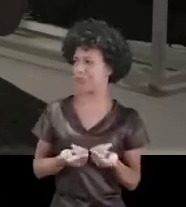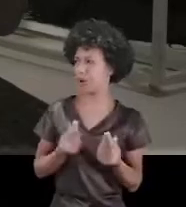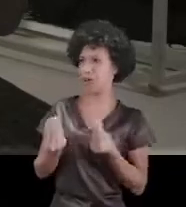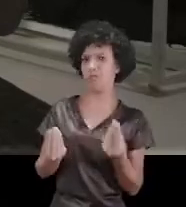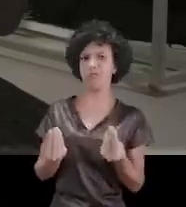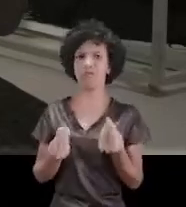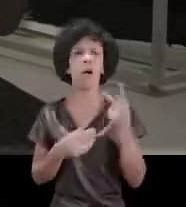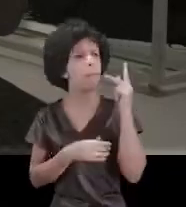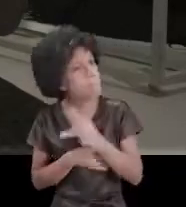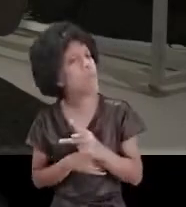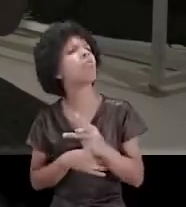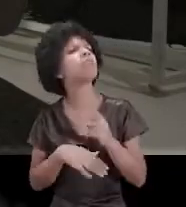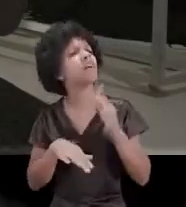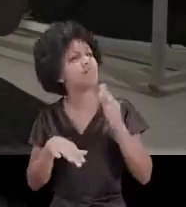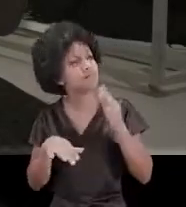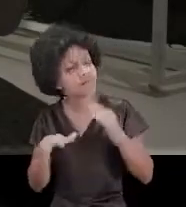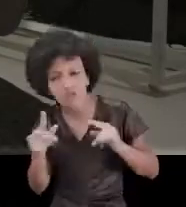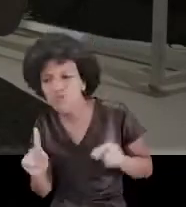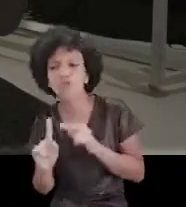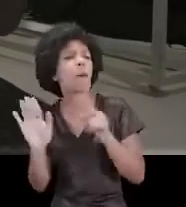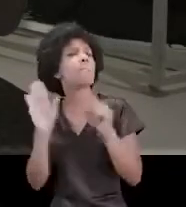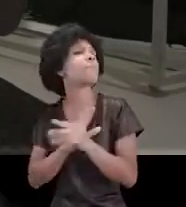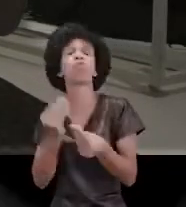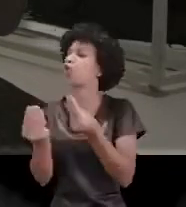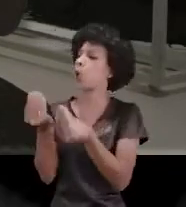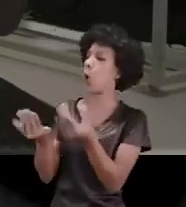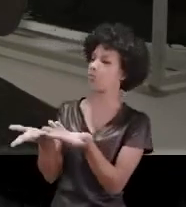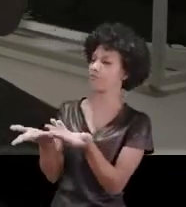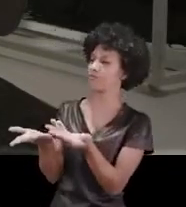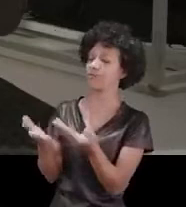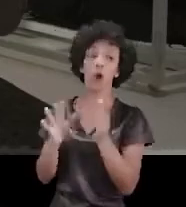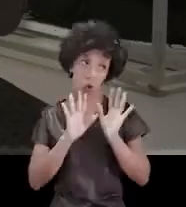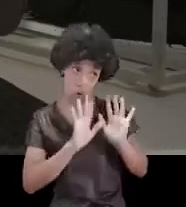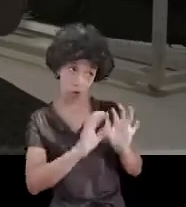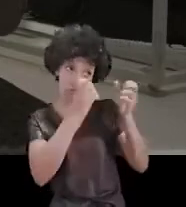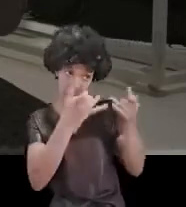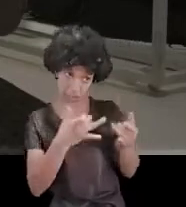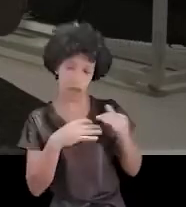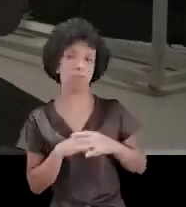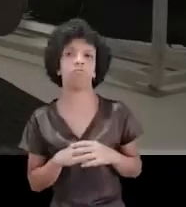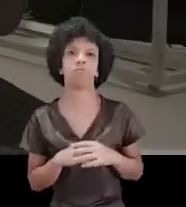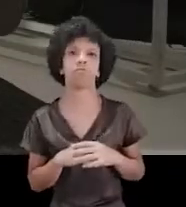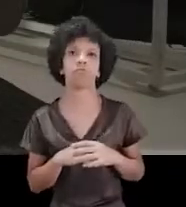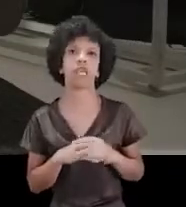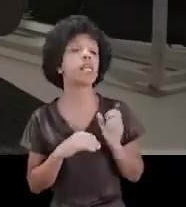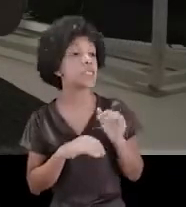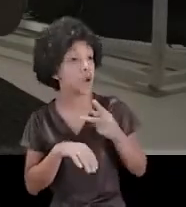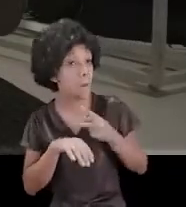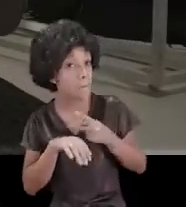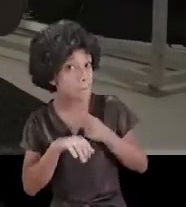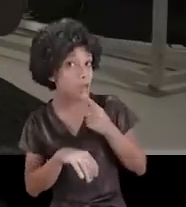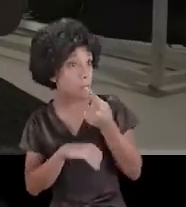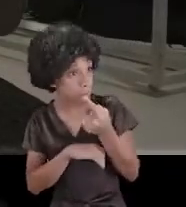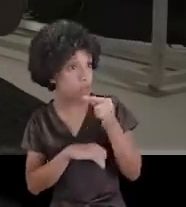tu chegou na pergunta que eu queria fazer como é que é como é que tira o dinheiro mentira dinheiro funciona da seguinte forma você se o prêmio for até